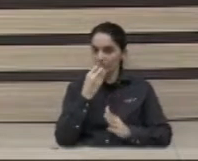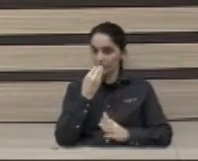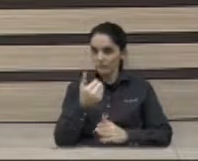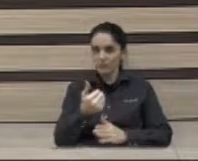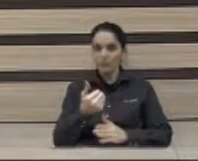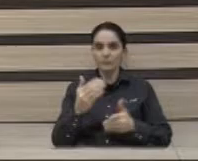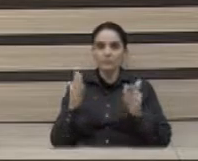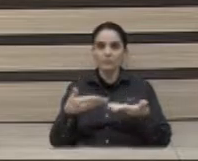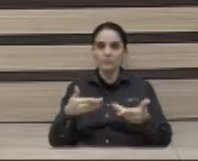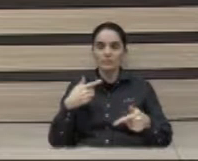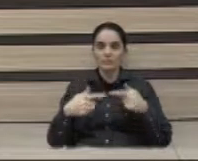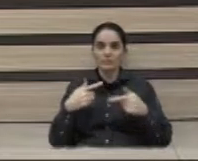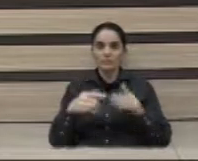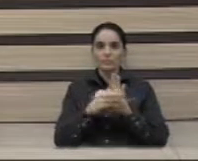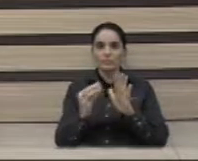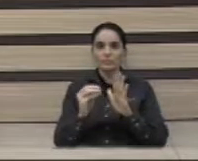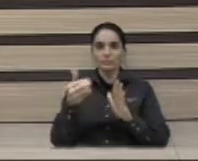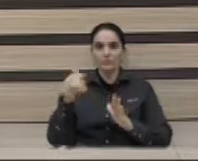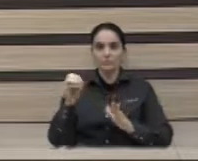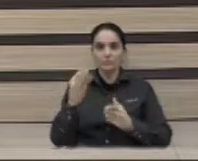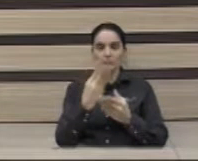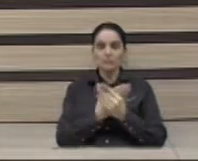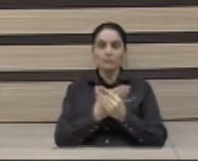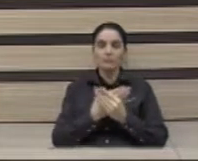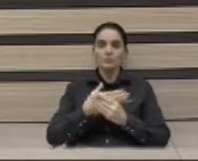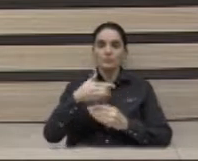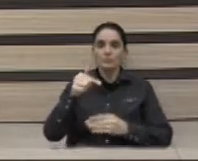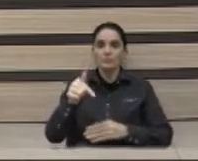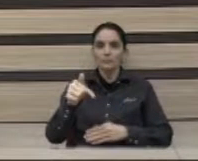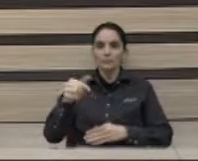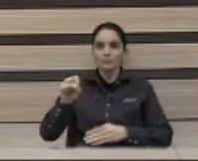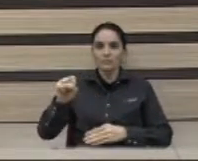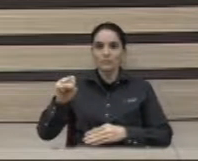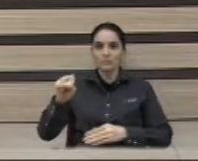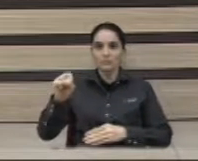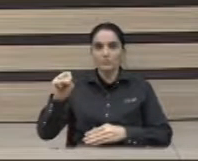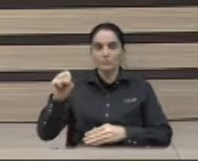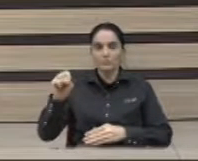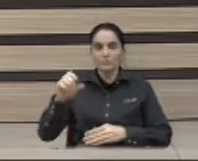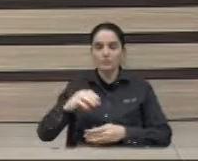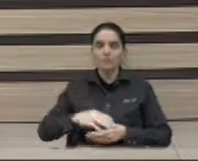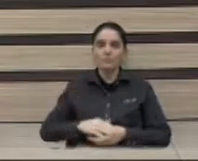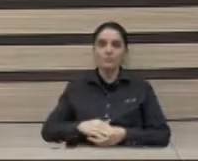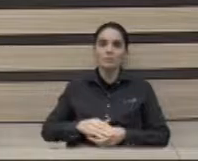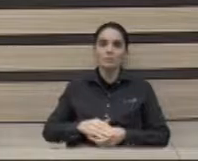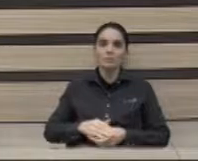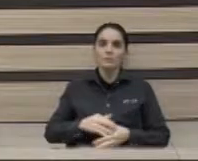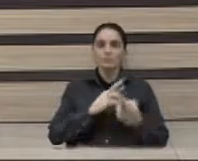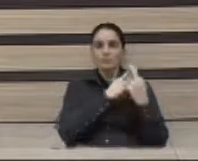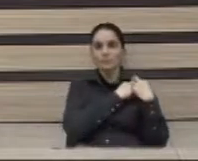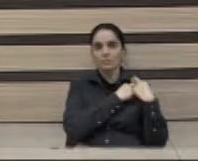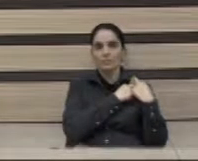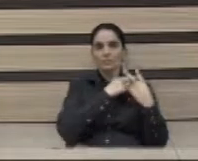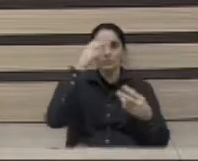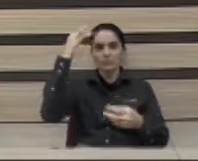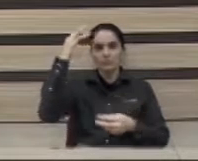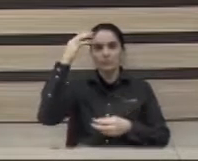Está em discussão a emenda número 10, protocolado sob o número 708/2016, de autoria da vereadora Mayra